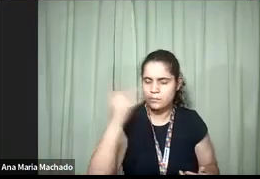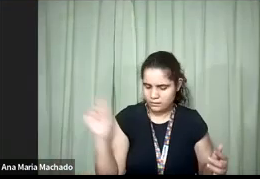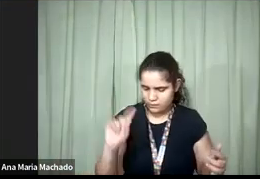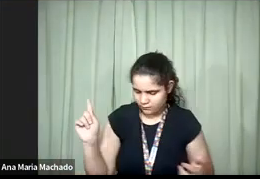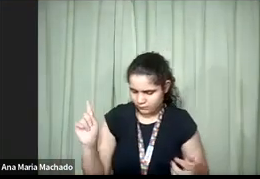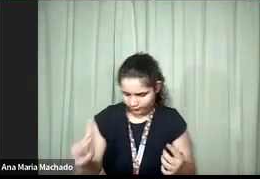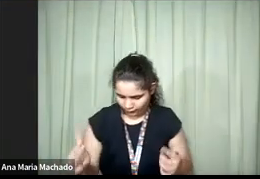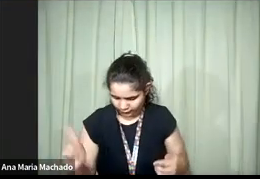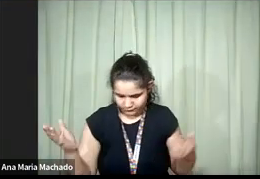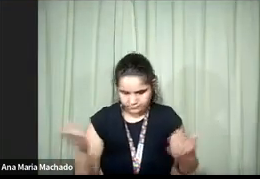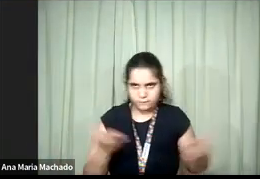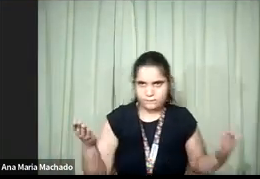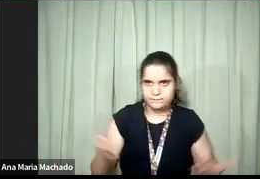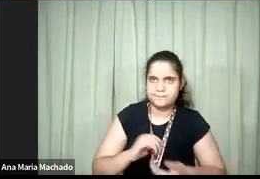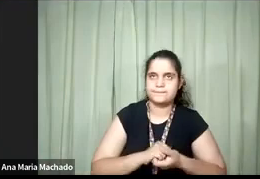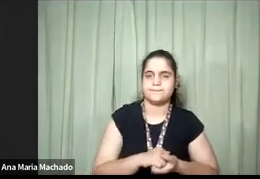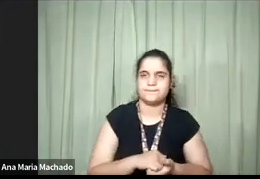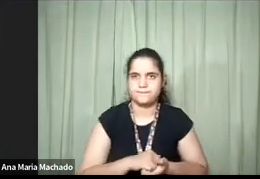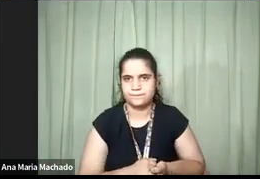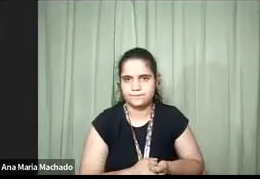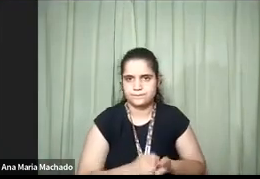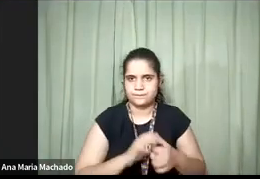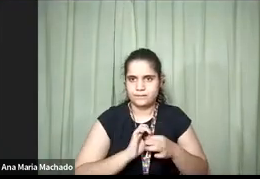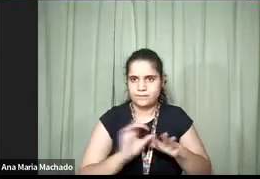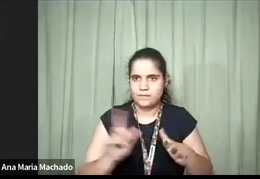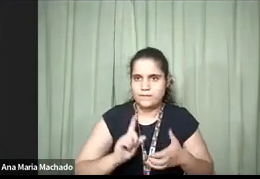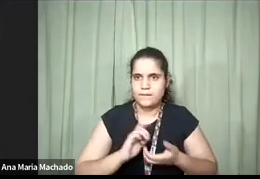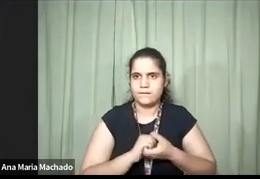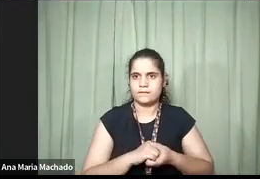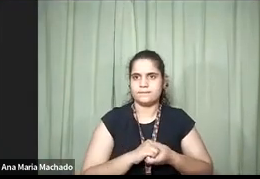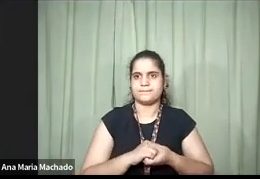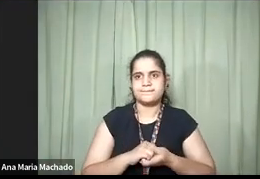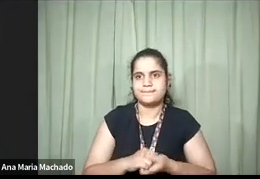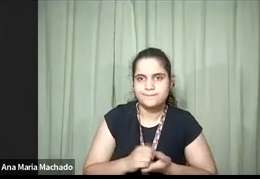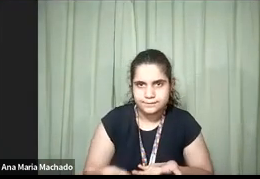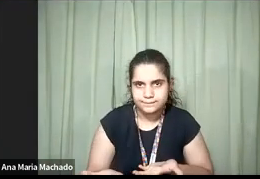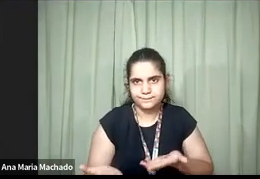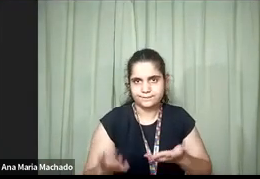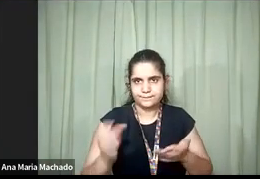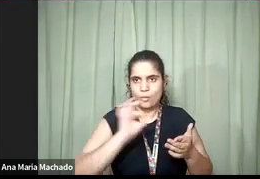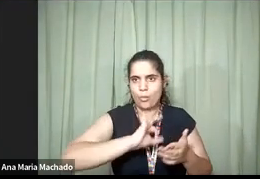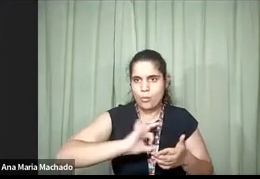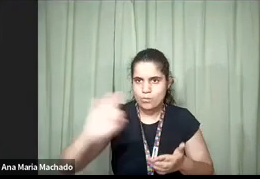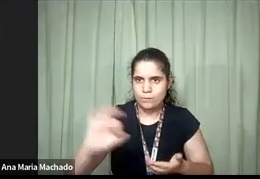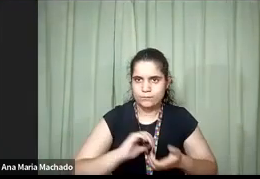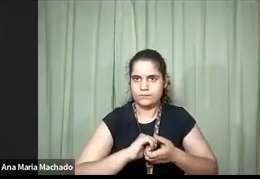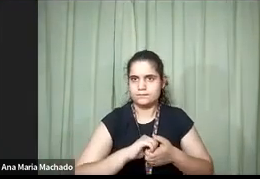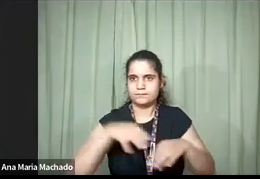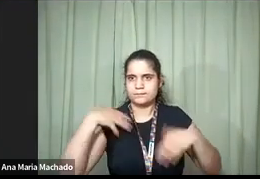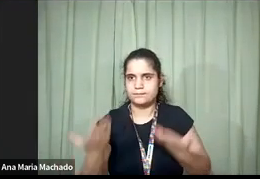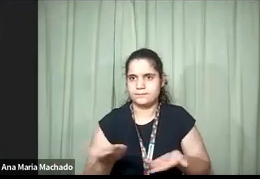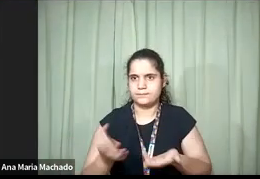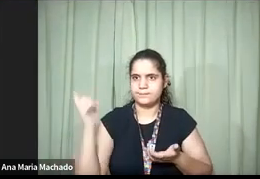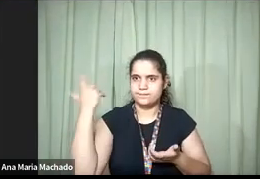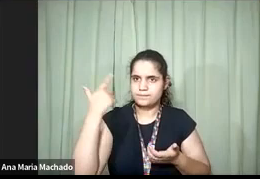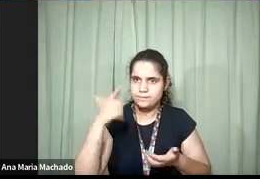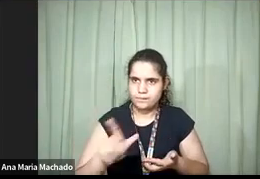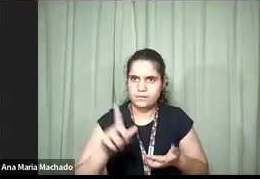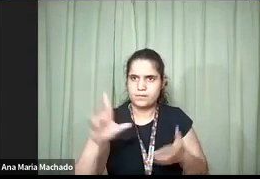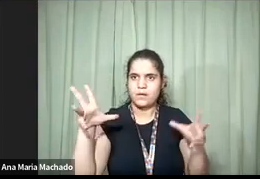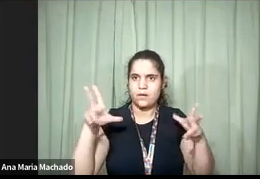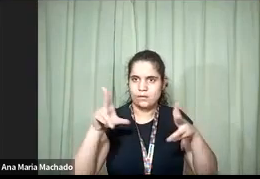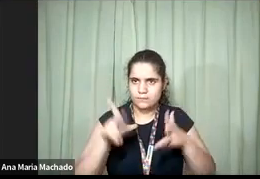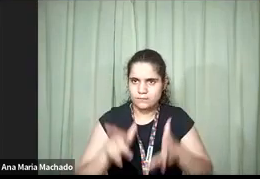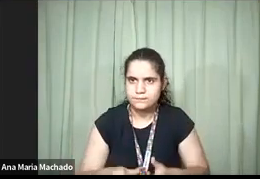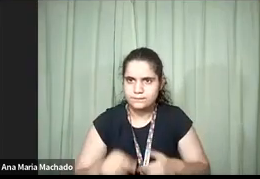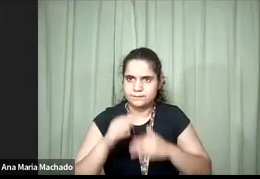tão sutil que não dá mais para diagnosticar, ótimo. Então, a gente conseguiu tudo que o tratamento